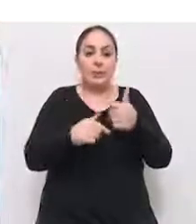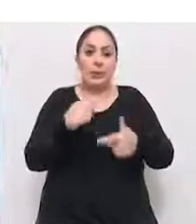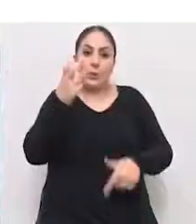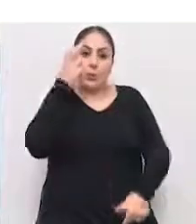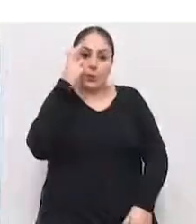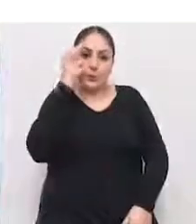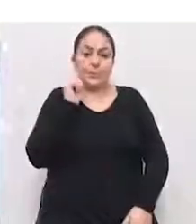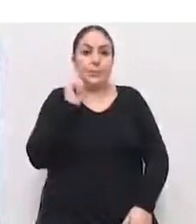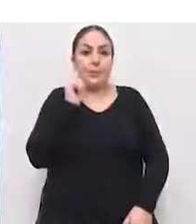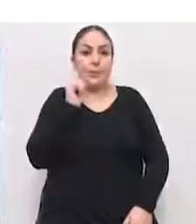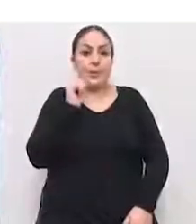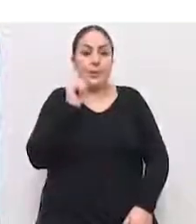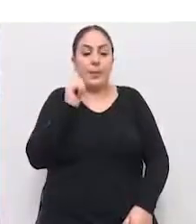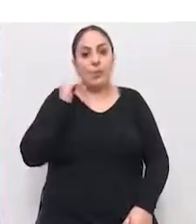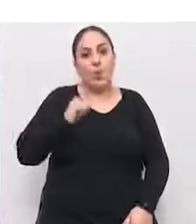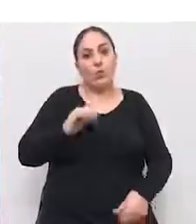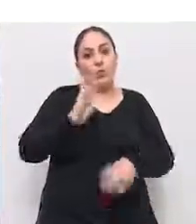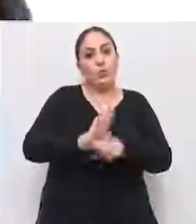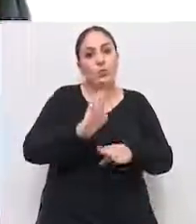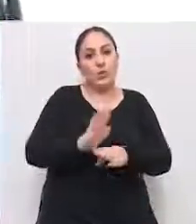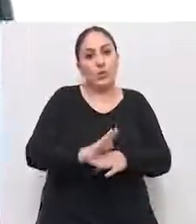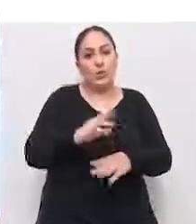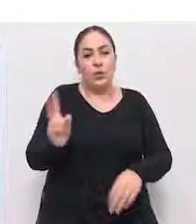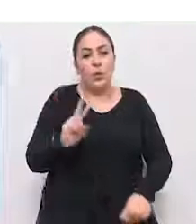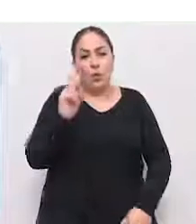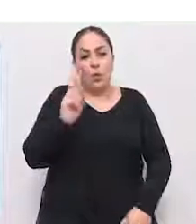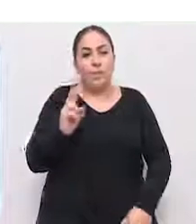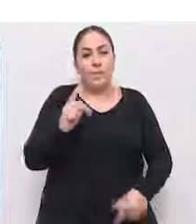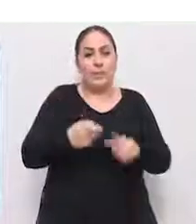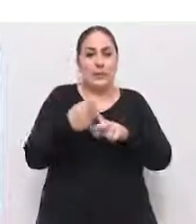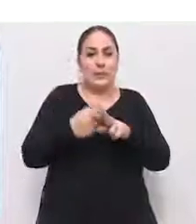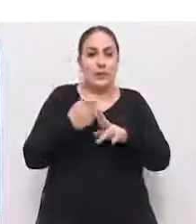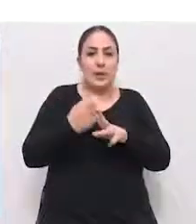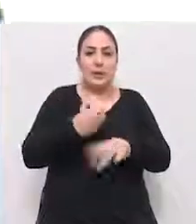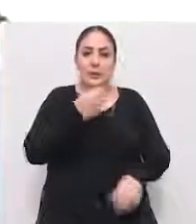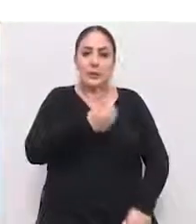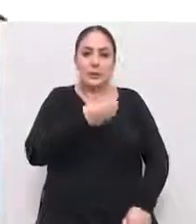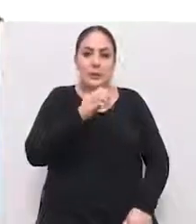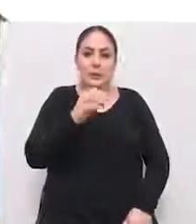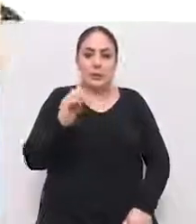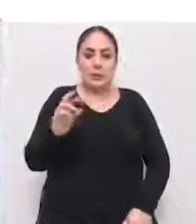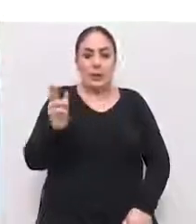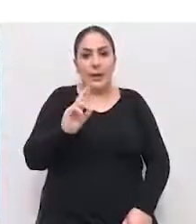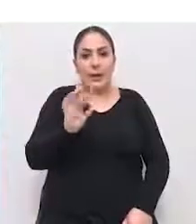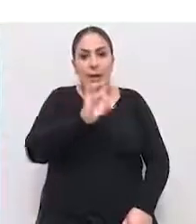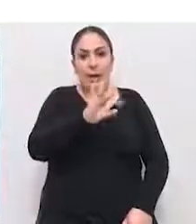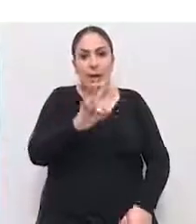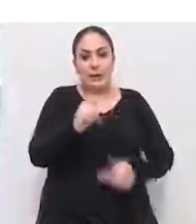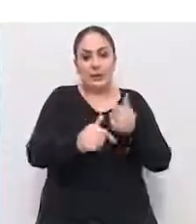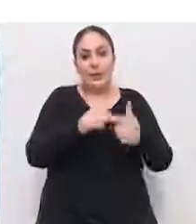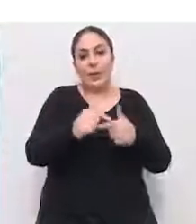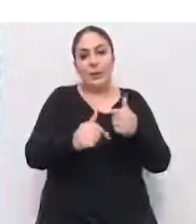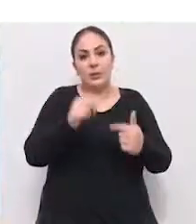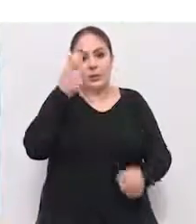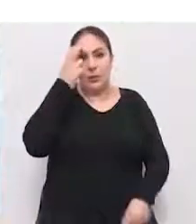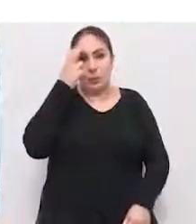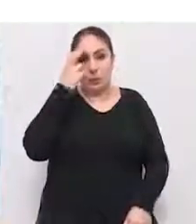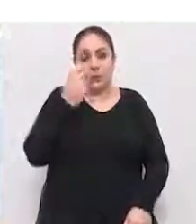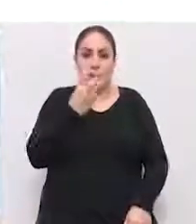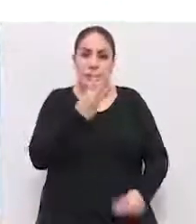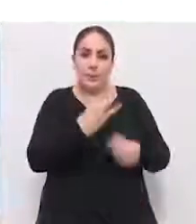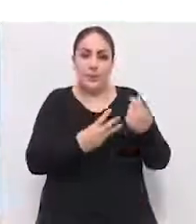aos trabalhadores da cultura. Em Bolsa Auxílio, um valor mensal de R$ 600 reais por trabalhador da cultura, por 3